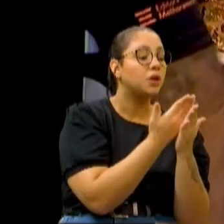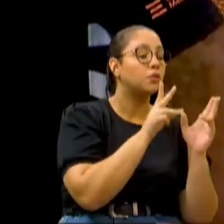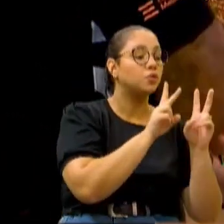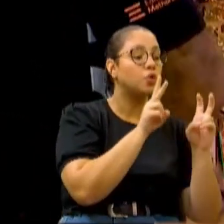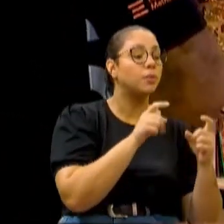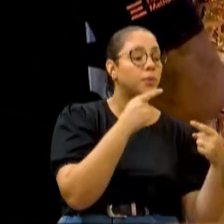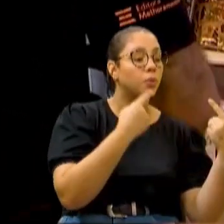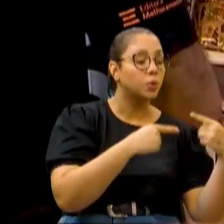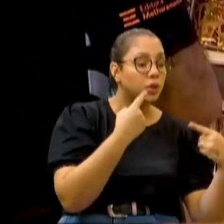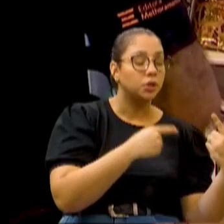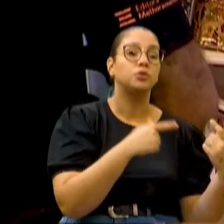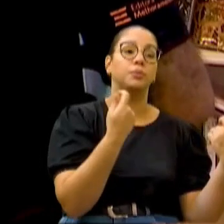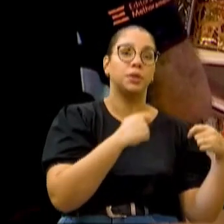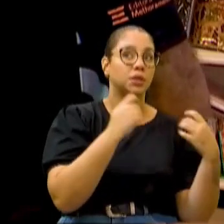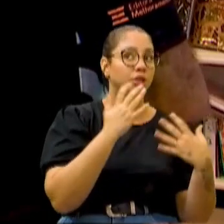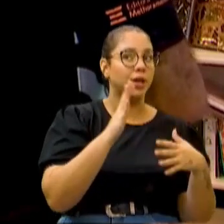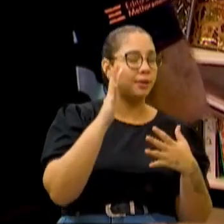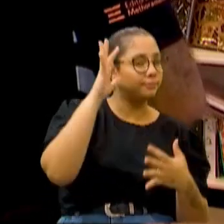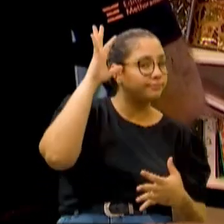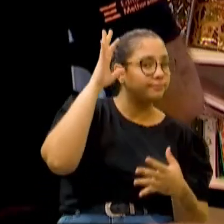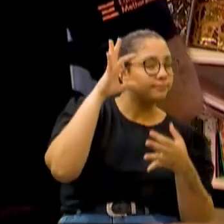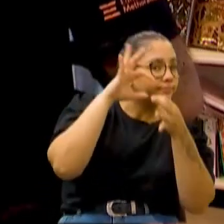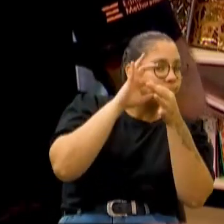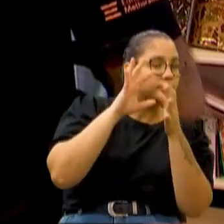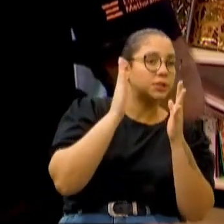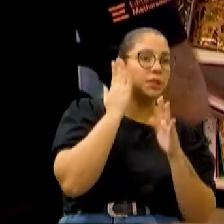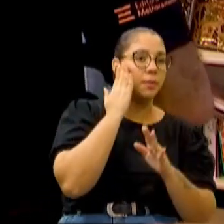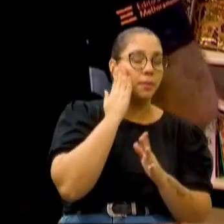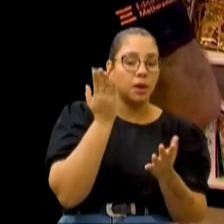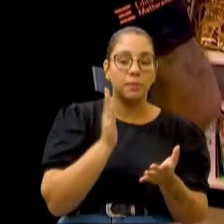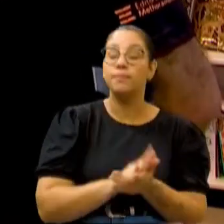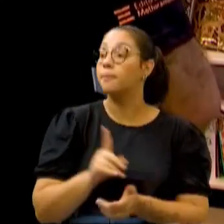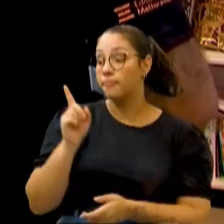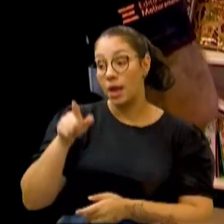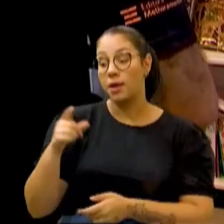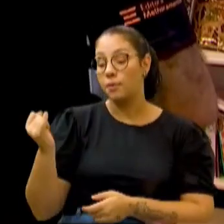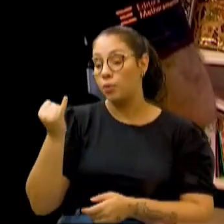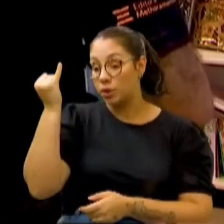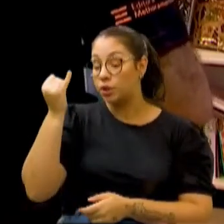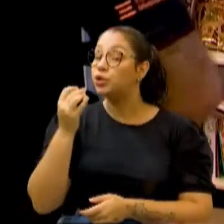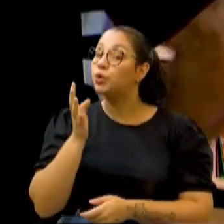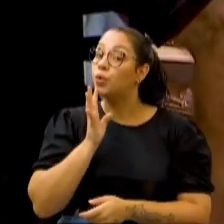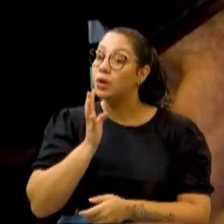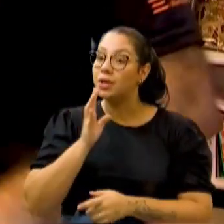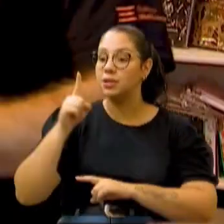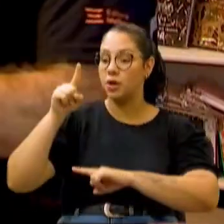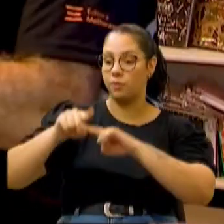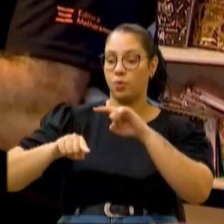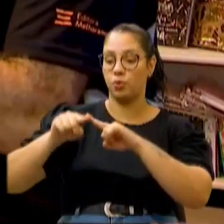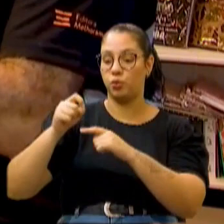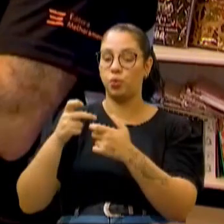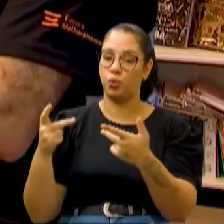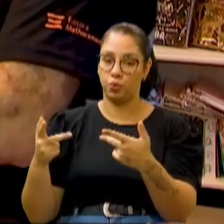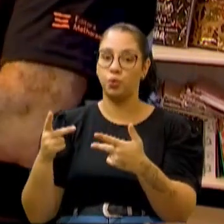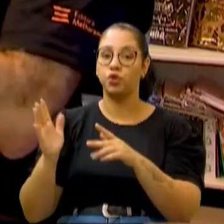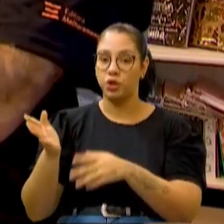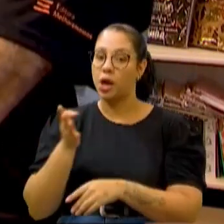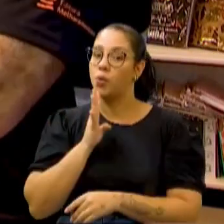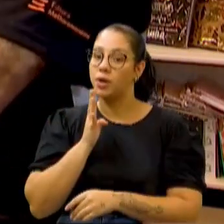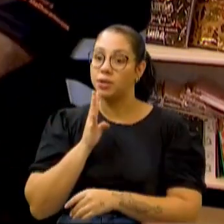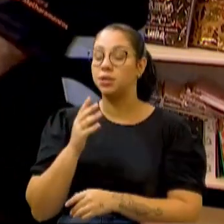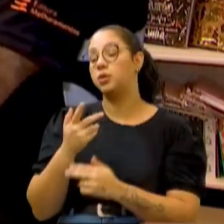política. Por exemplo, você tem que estar ligado. Sim, é importante. Conhecer o produto, ou